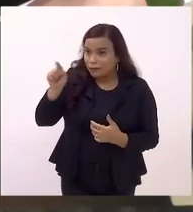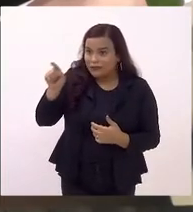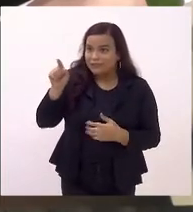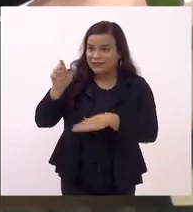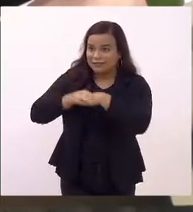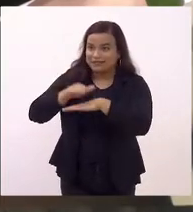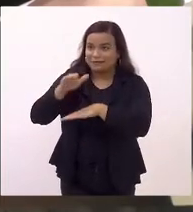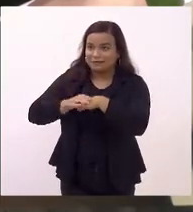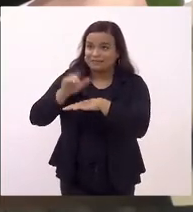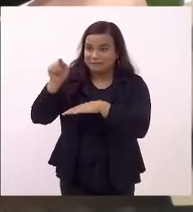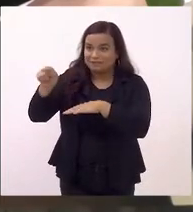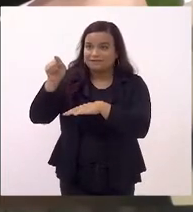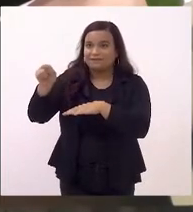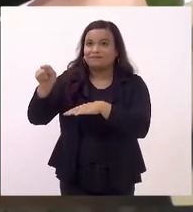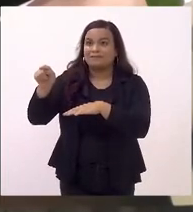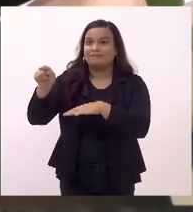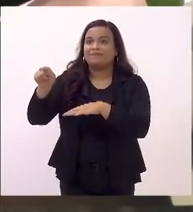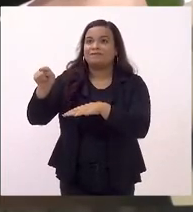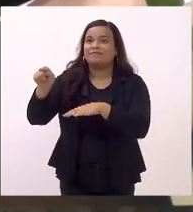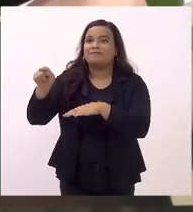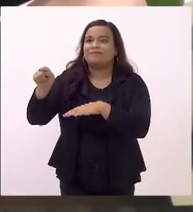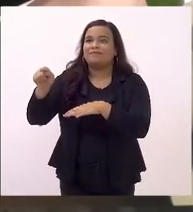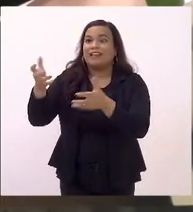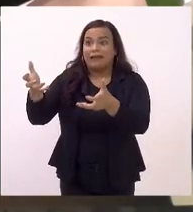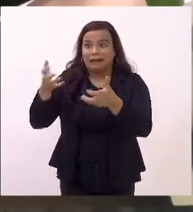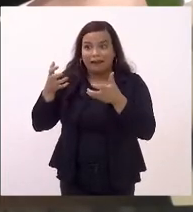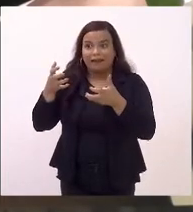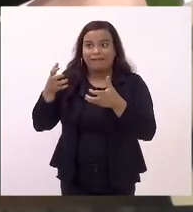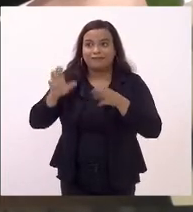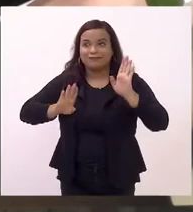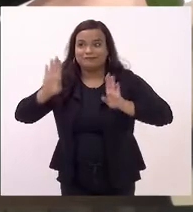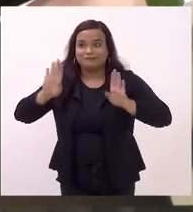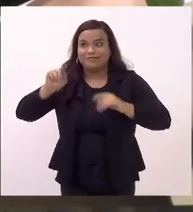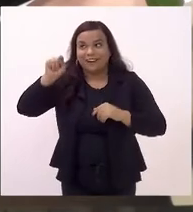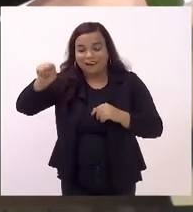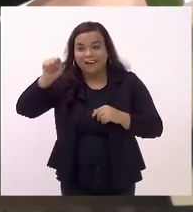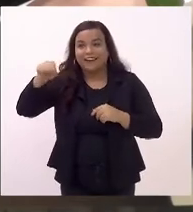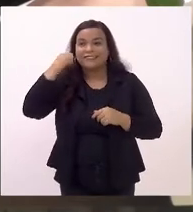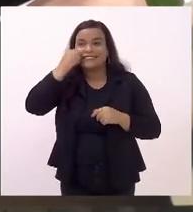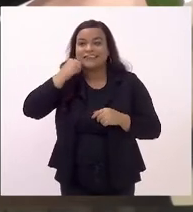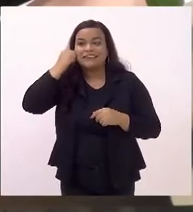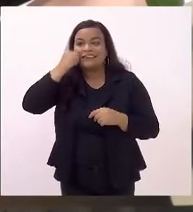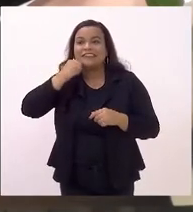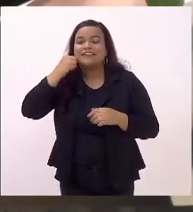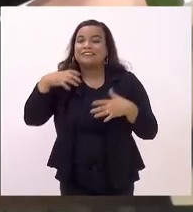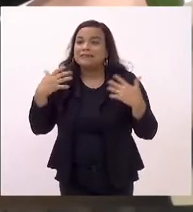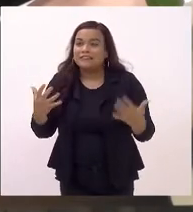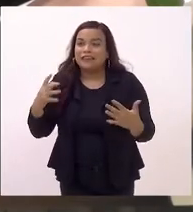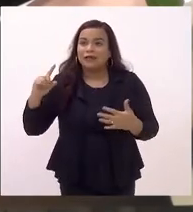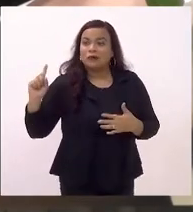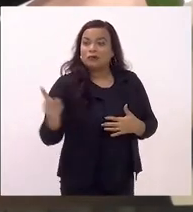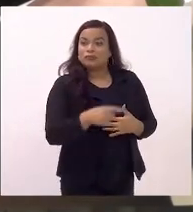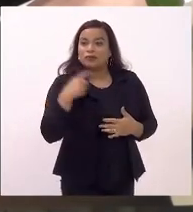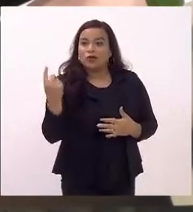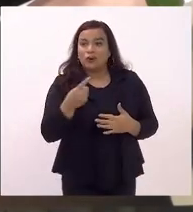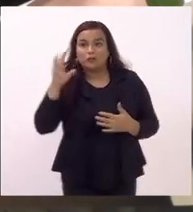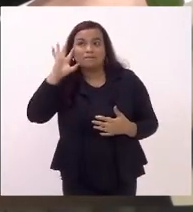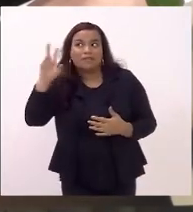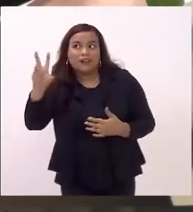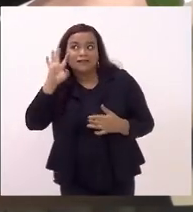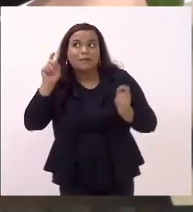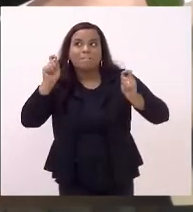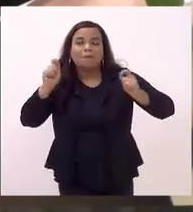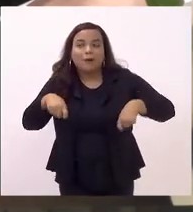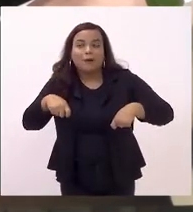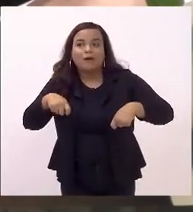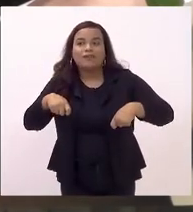é ao nosso Senado, você nos dá uma possibilidade da gente ter